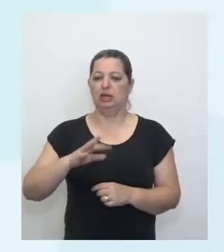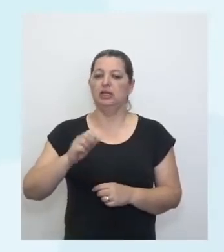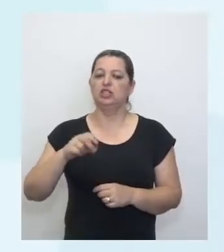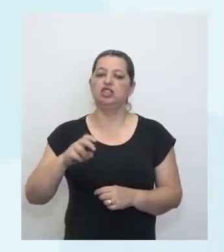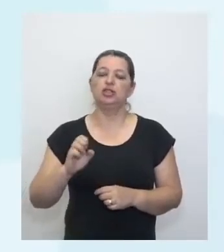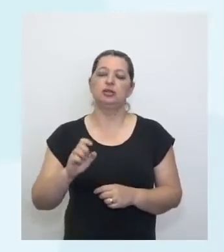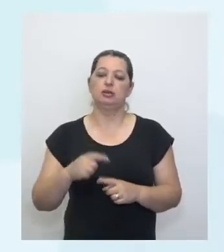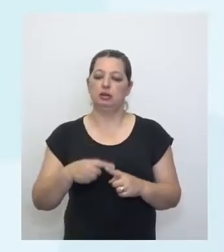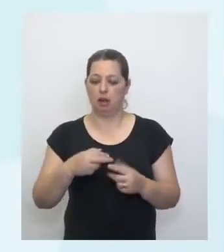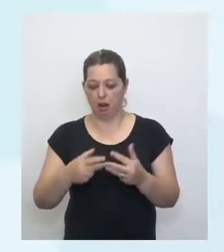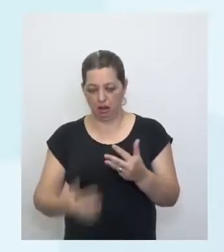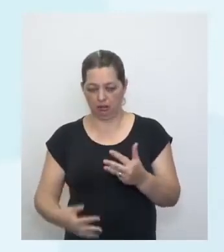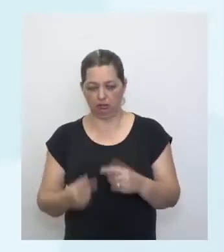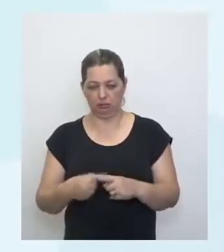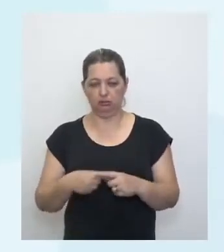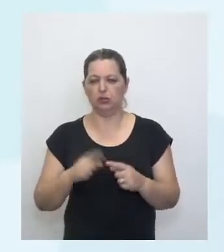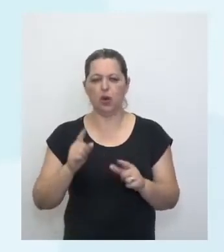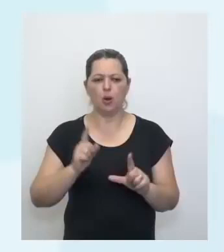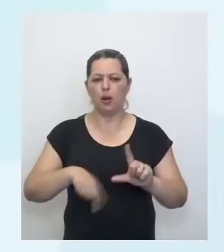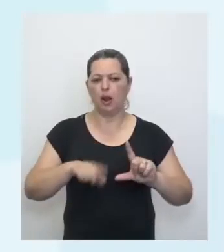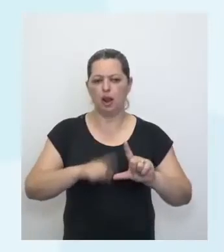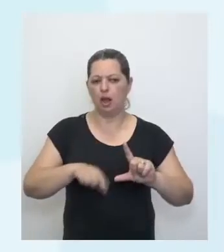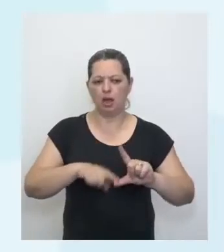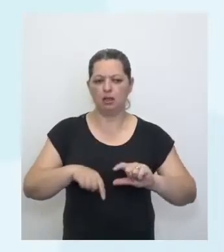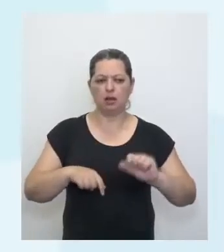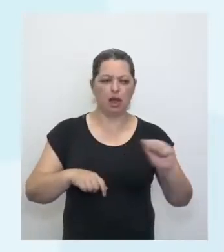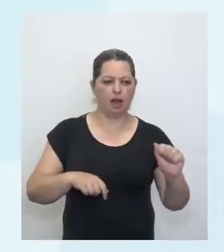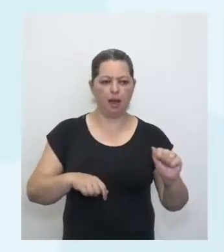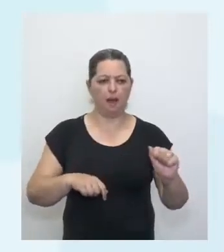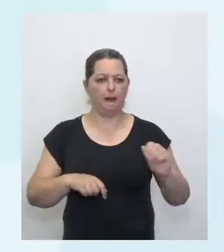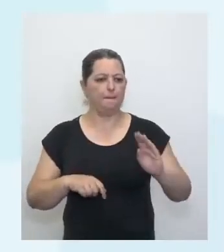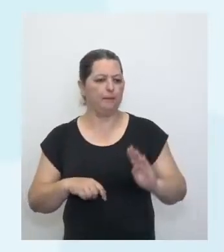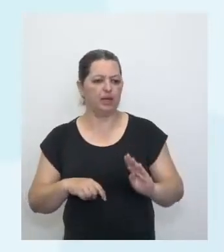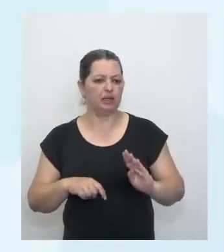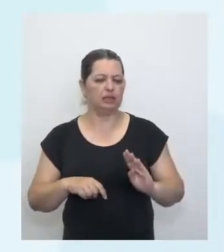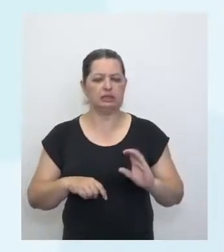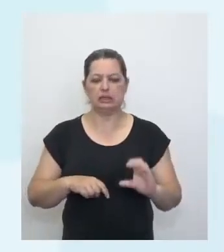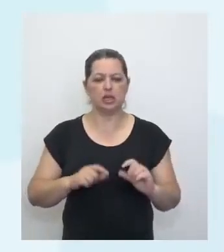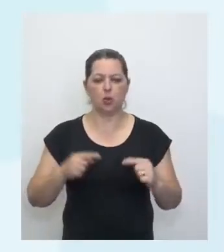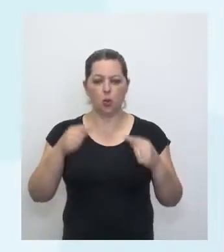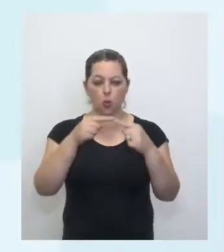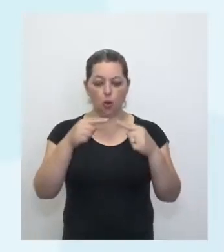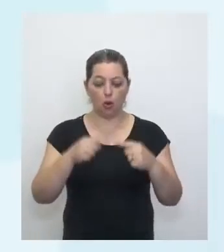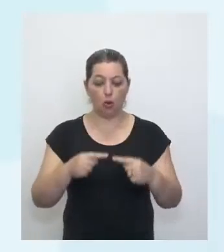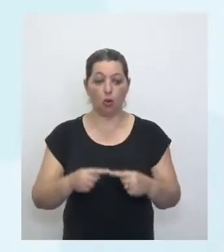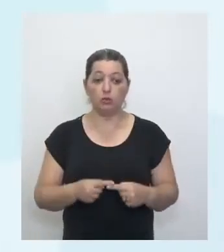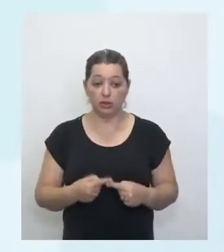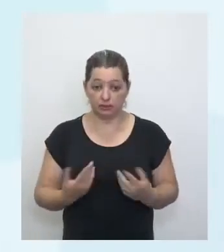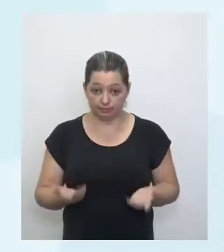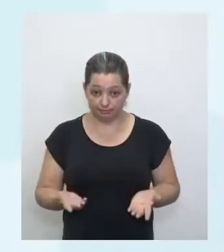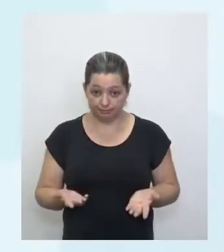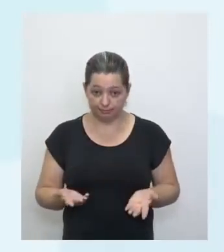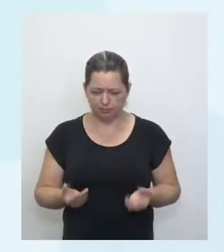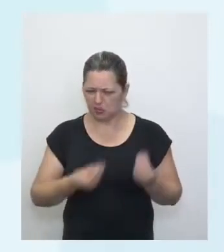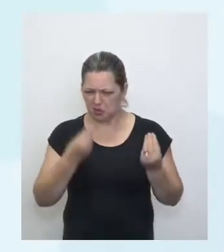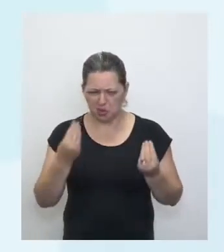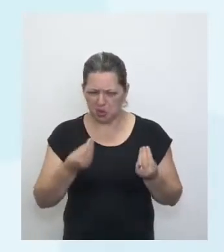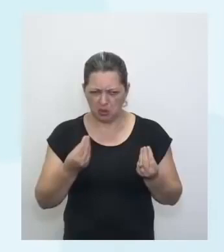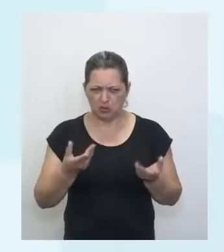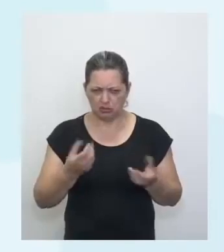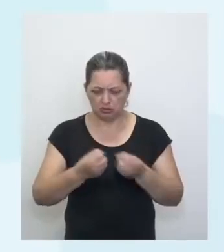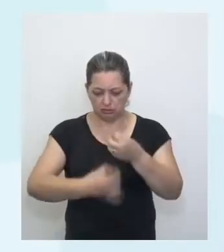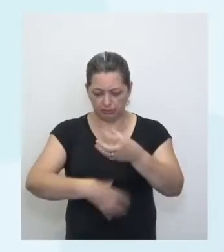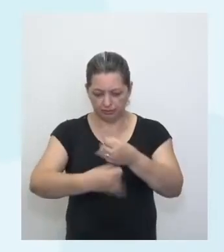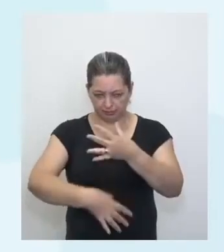aí para mim qual dessas letras é a constante, qual dessas letras é a linear, qual dessas letras é afim. Tá. Aí você vai falar, como eu vou colocar isso no